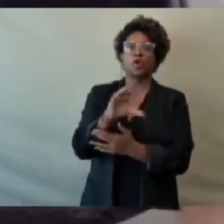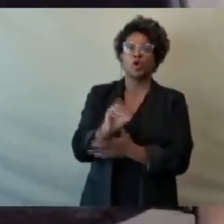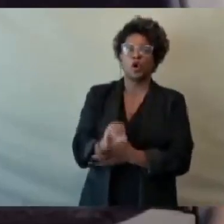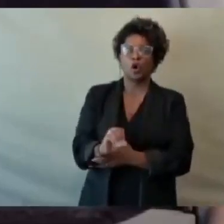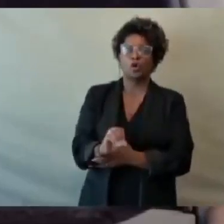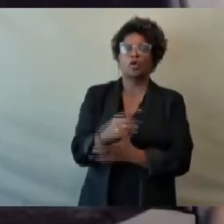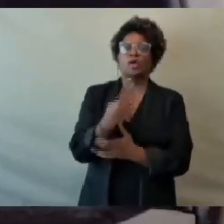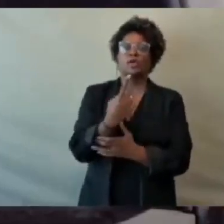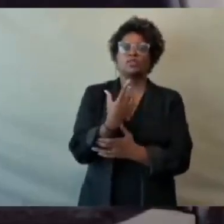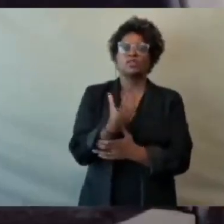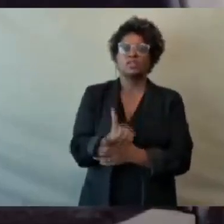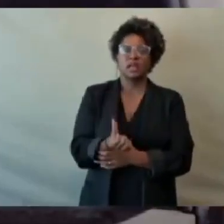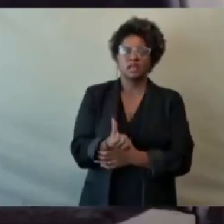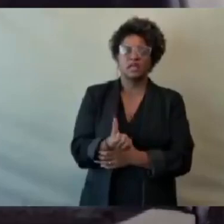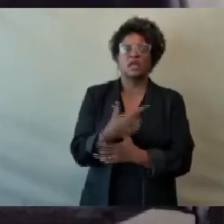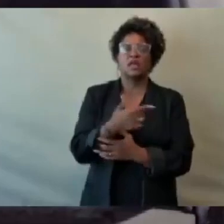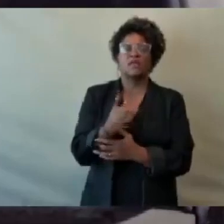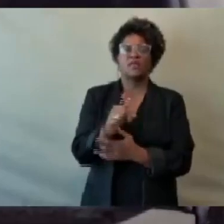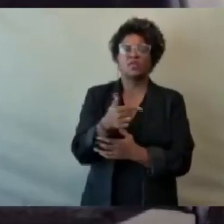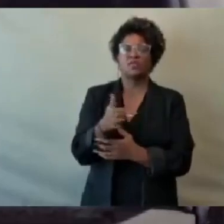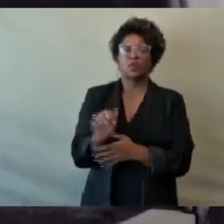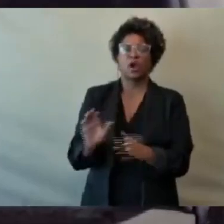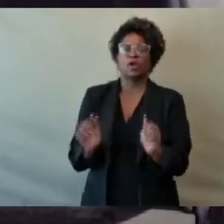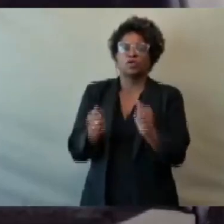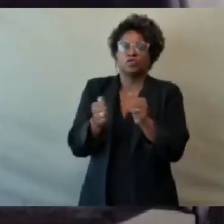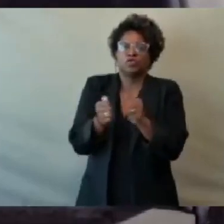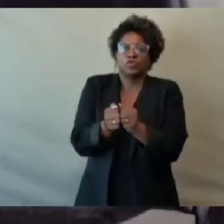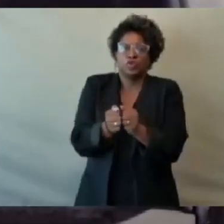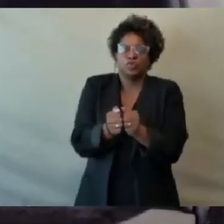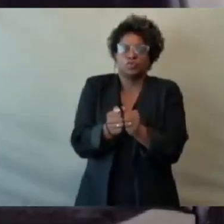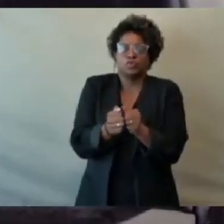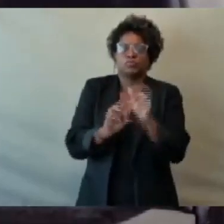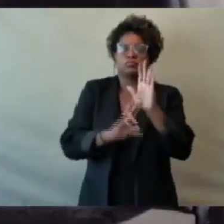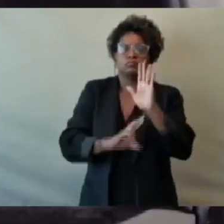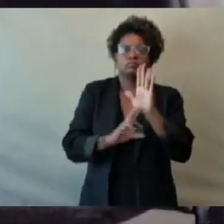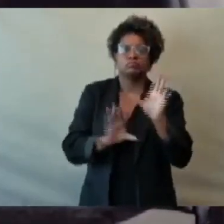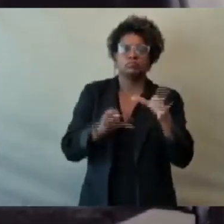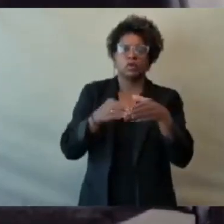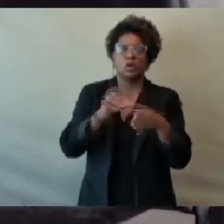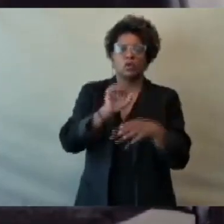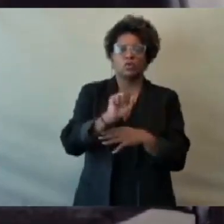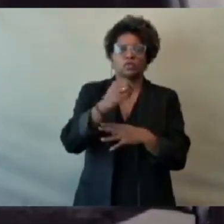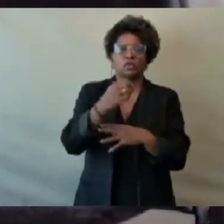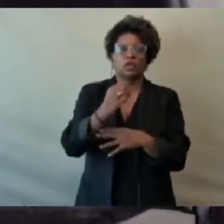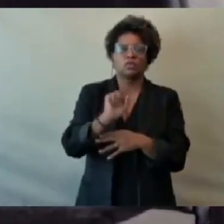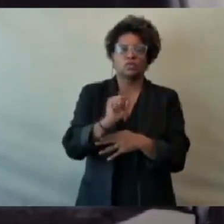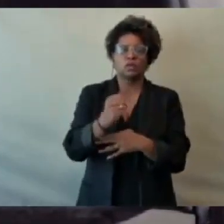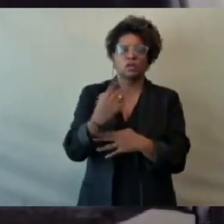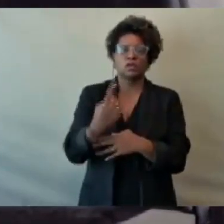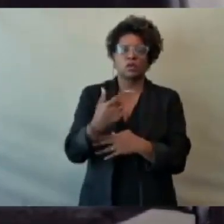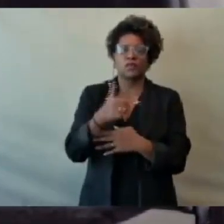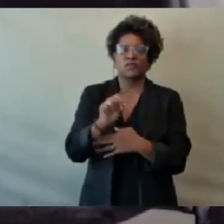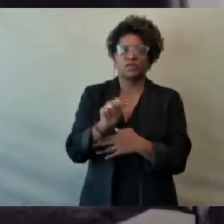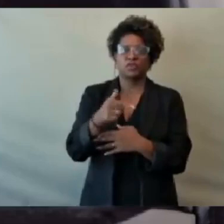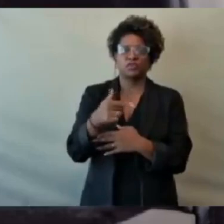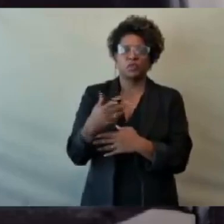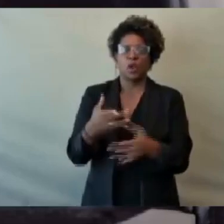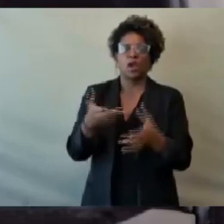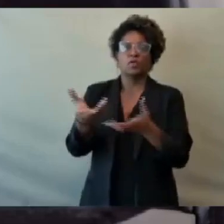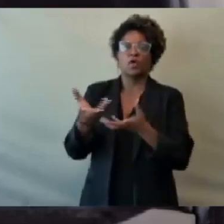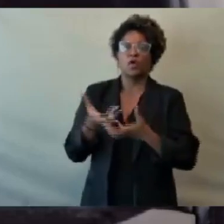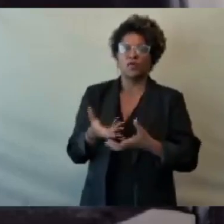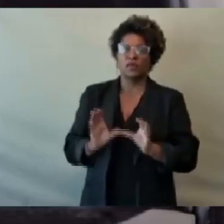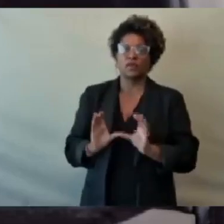881-2024. Assunto convite à comissão de saúde e saneamento para audiência pública aprovada